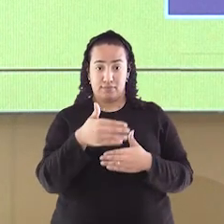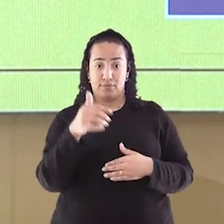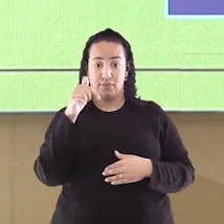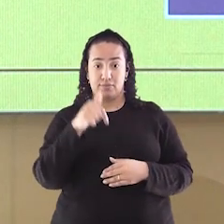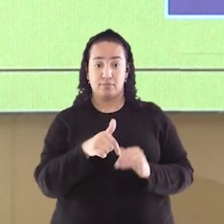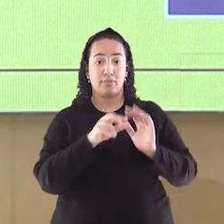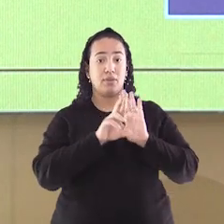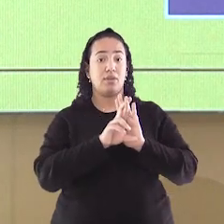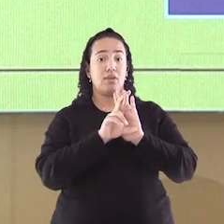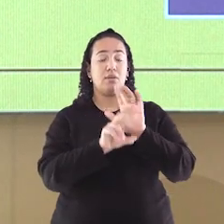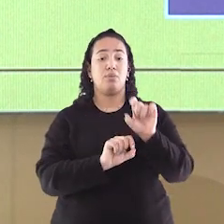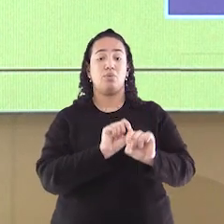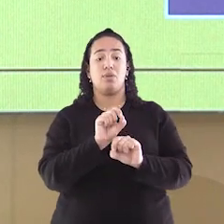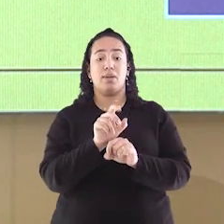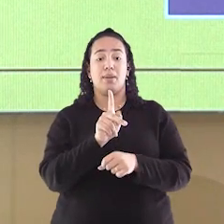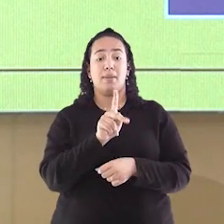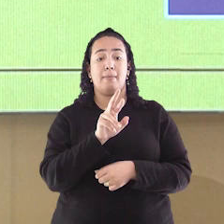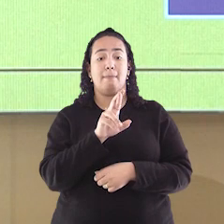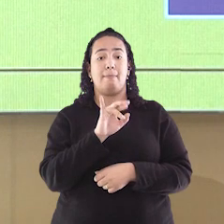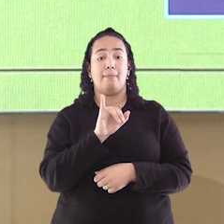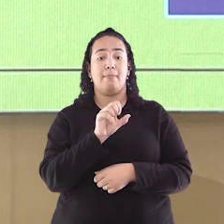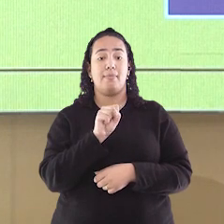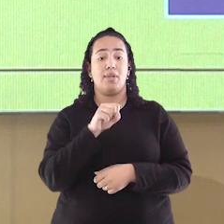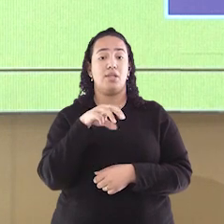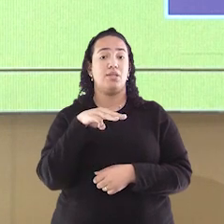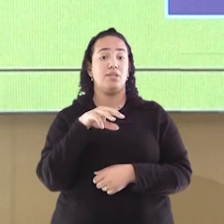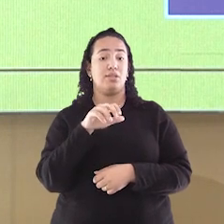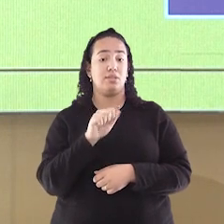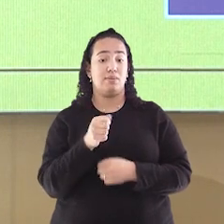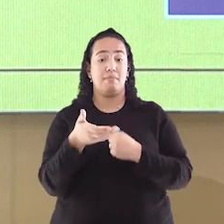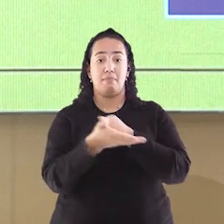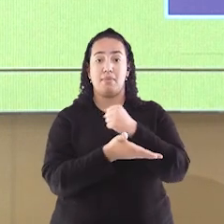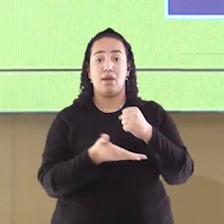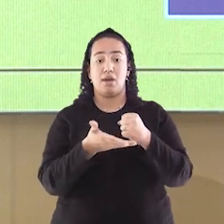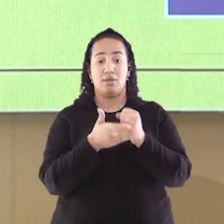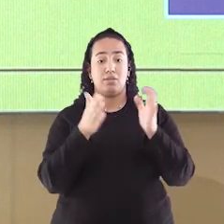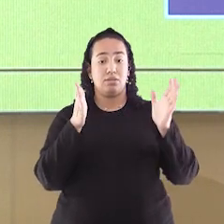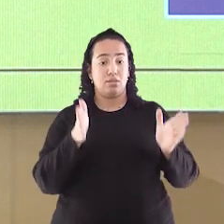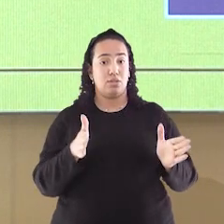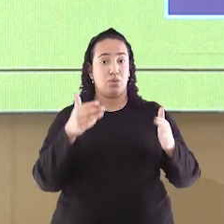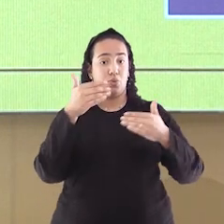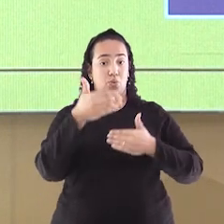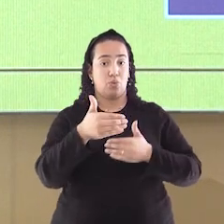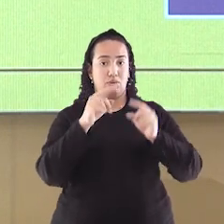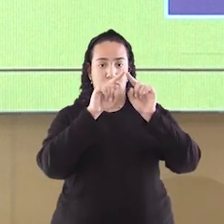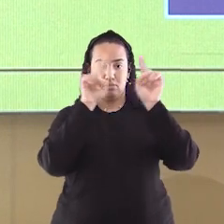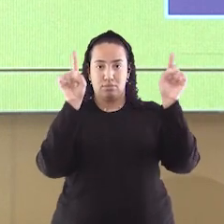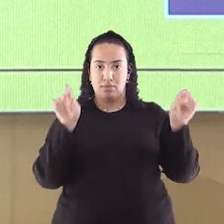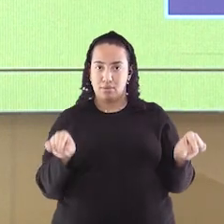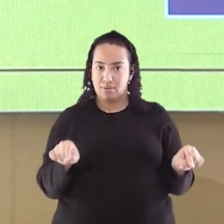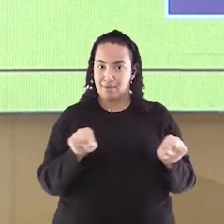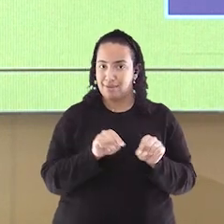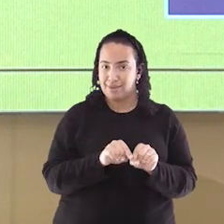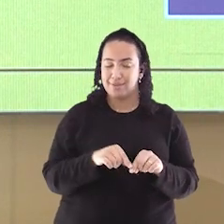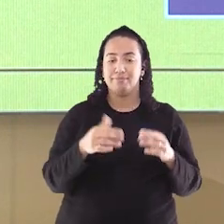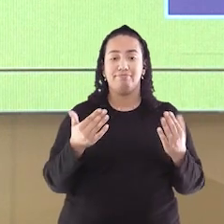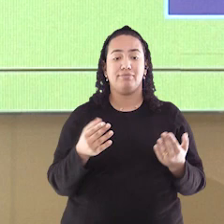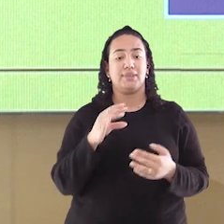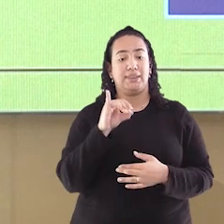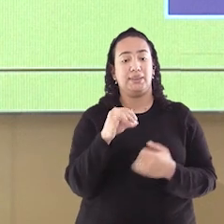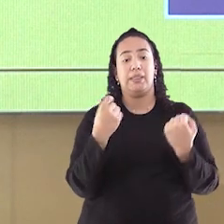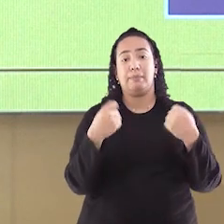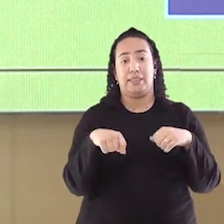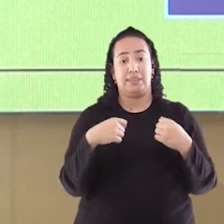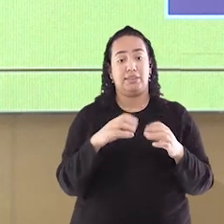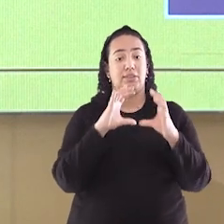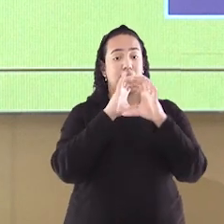ela representa um prisma de base quadrada. E para calcularmos o volume dessa caixa ou de qualquer prisma